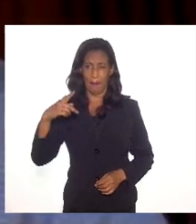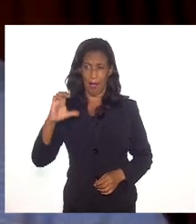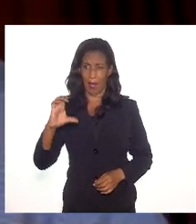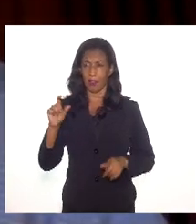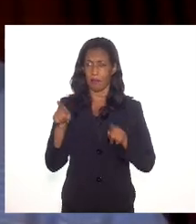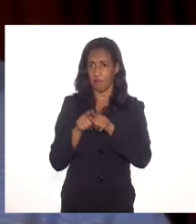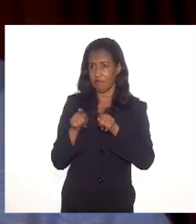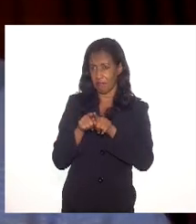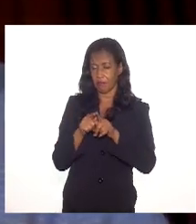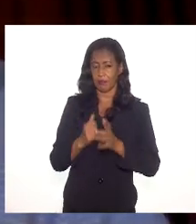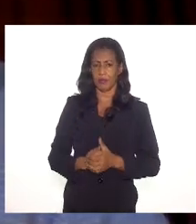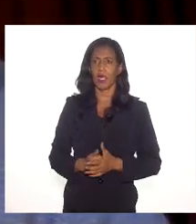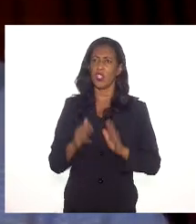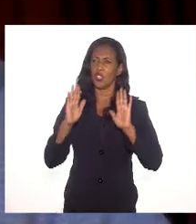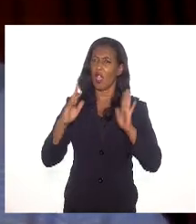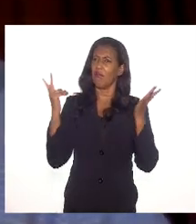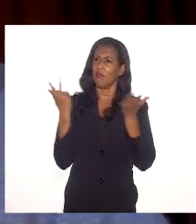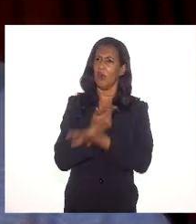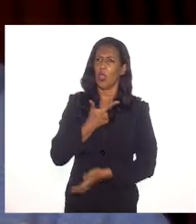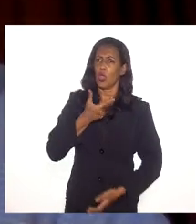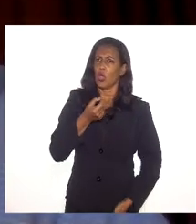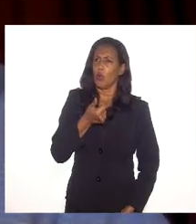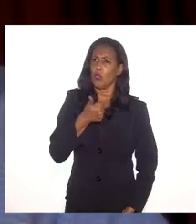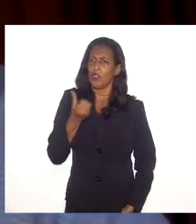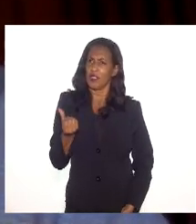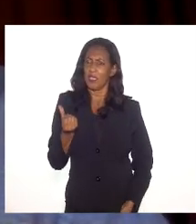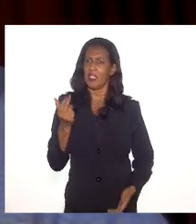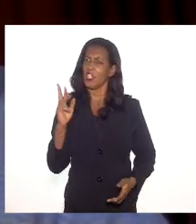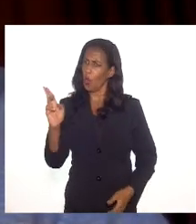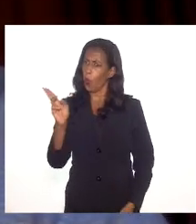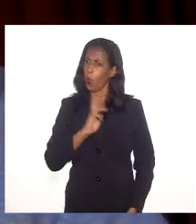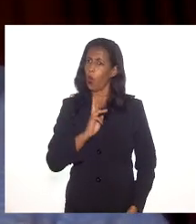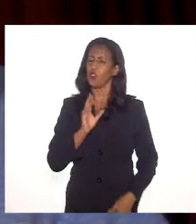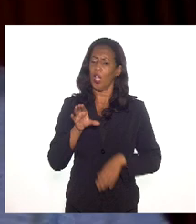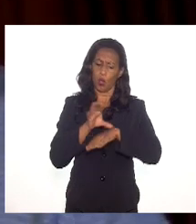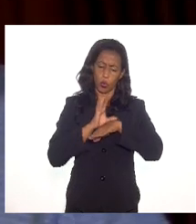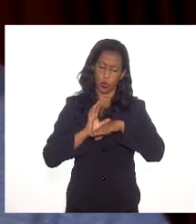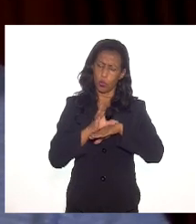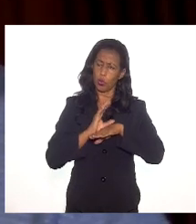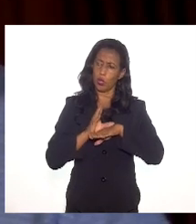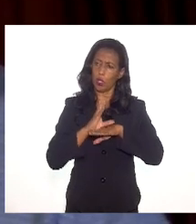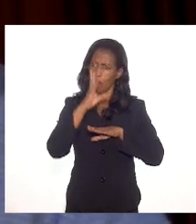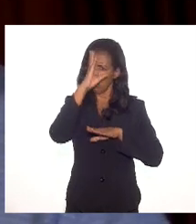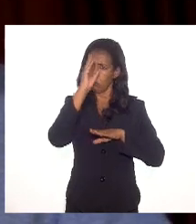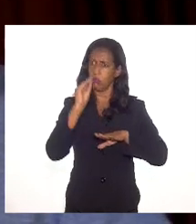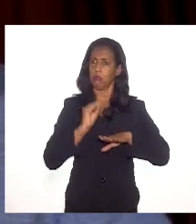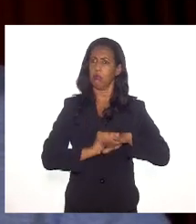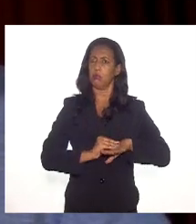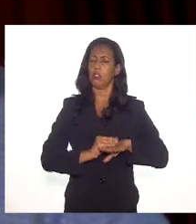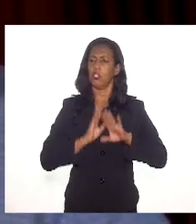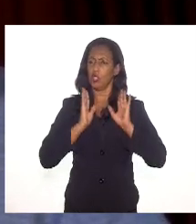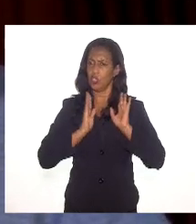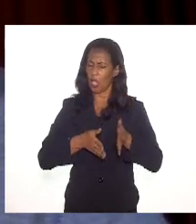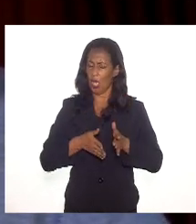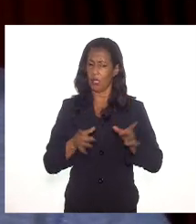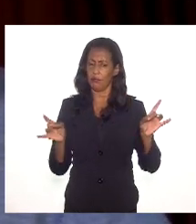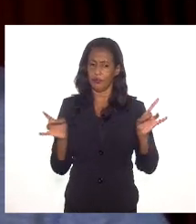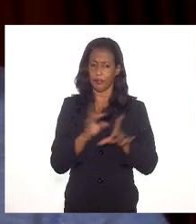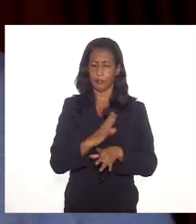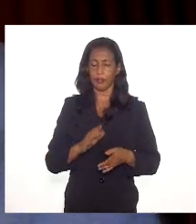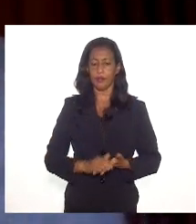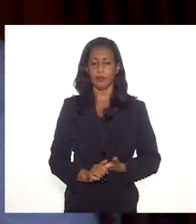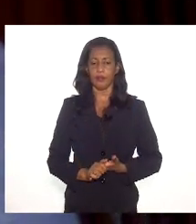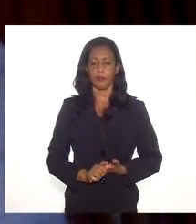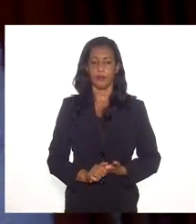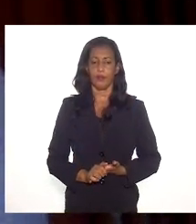baixado em diligência em 2016 e teve resposta no sentido da inconstitucionalidade, que o aeroporto de Santos Dumont é tombado e que o mesmo deveria autorizar tal